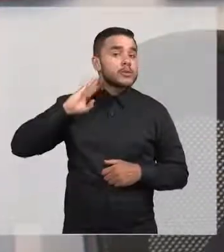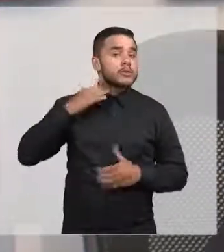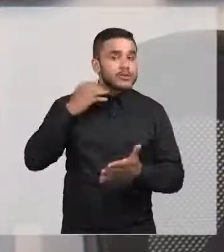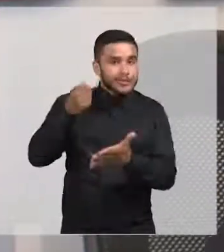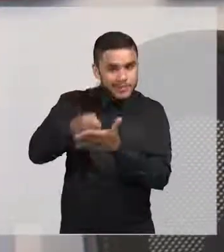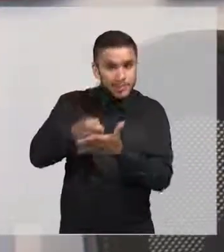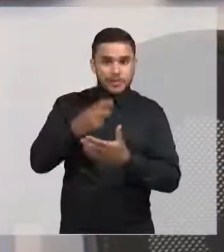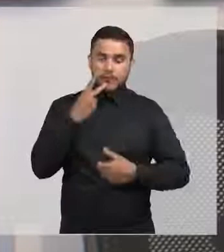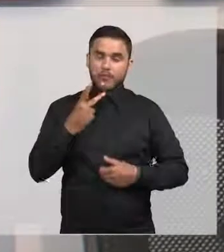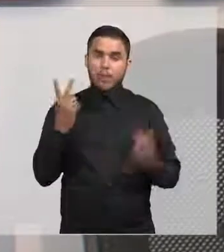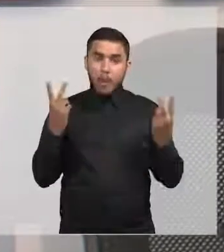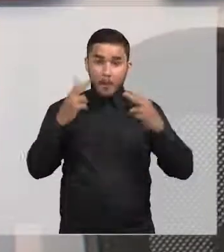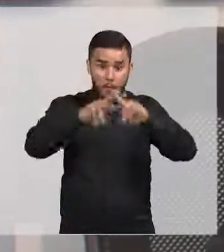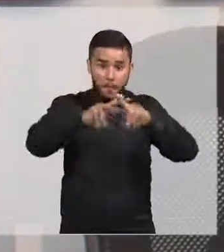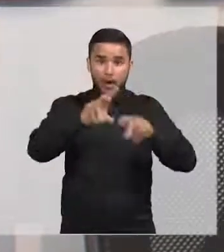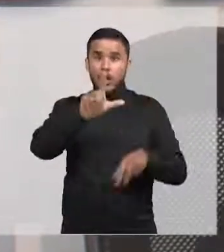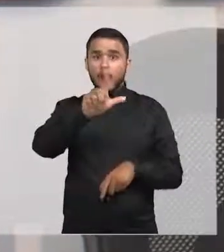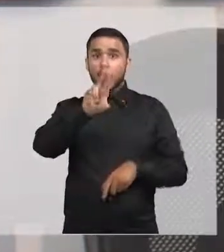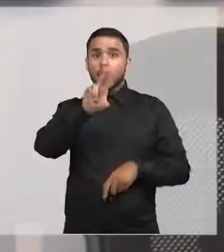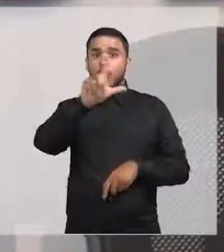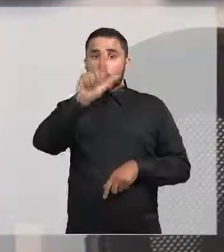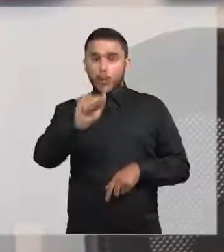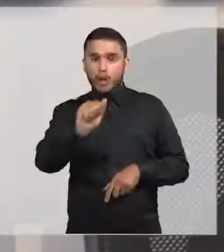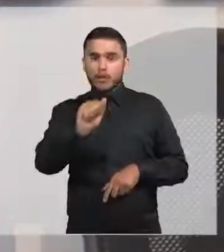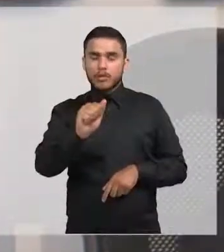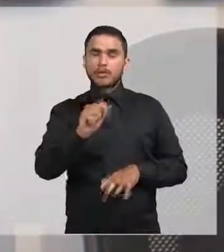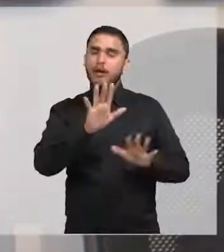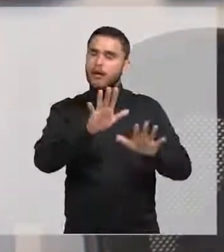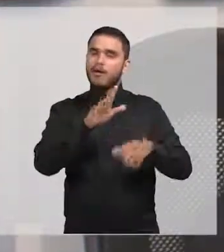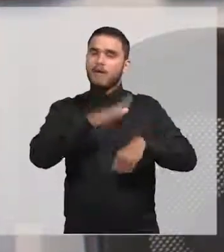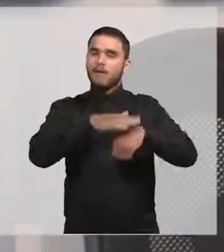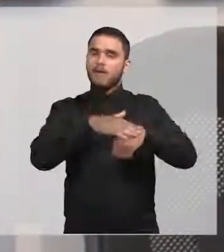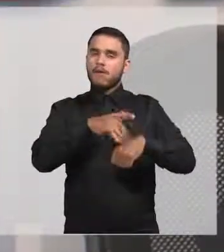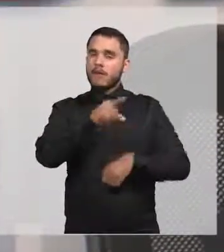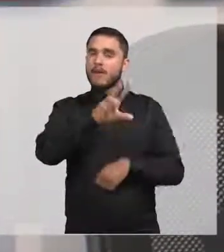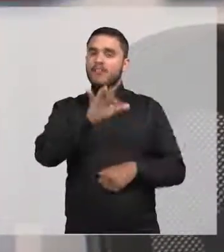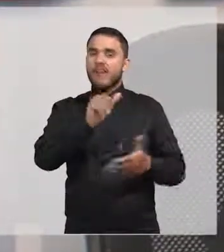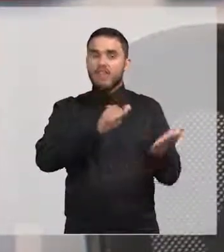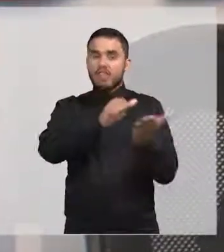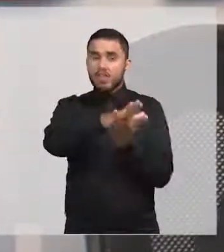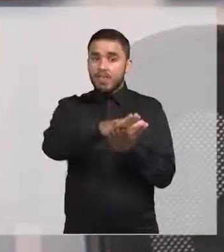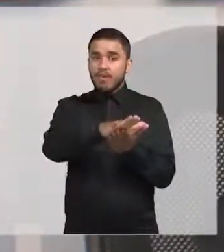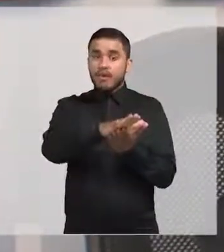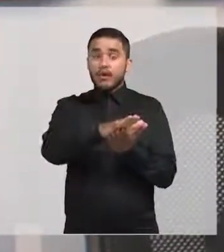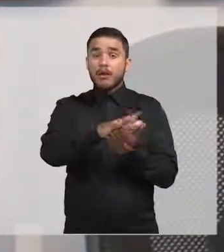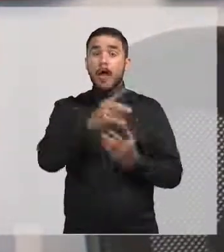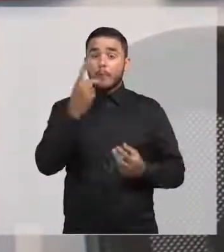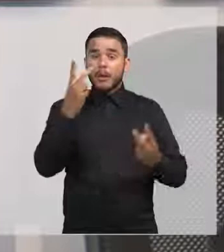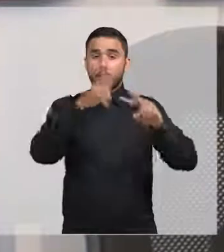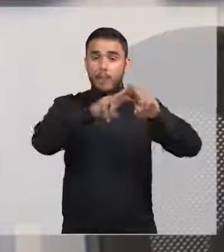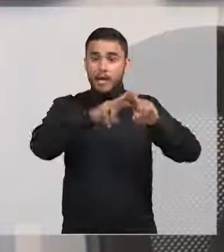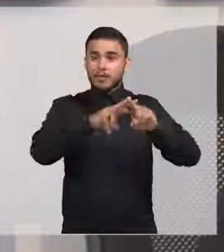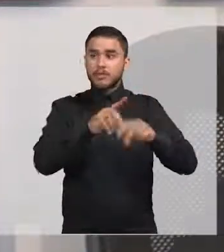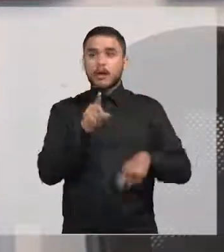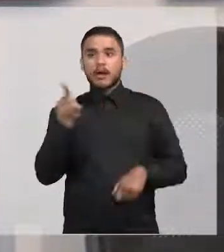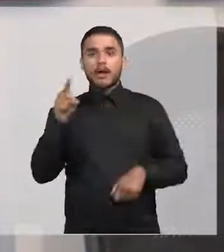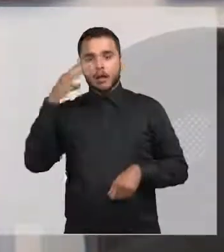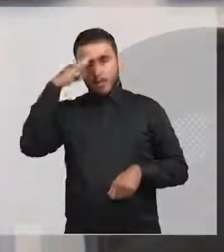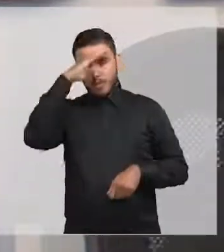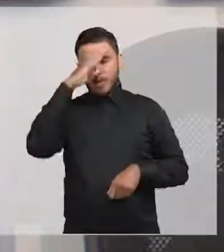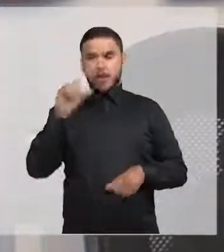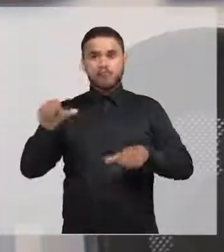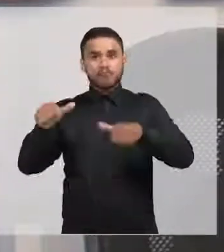Público, Polícia Federal, Receita Federal, tudo alocado num só patamar ou então num